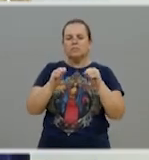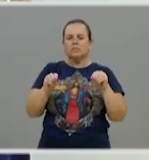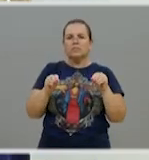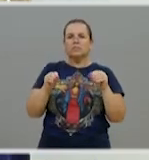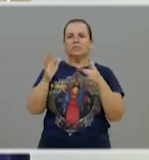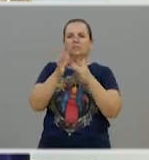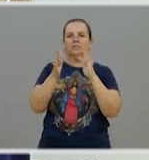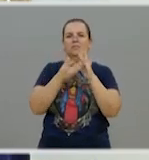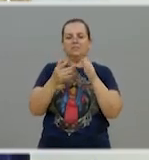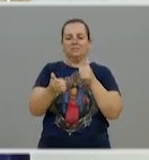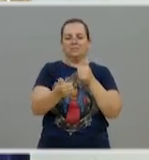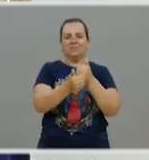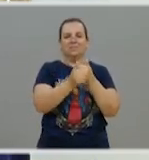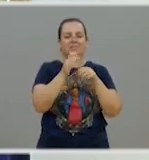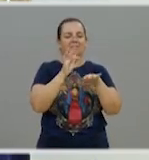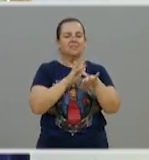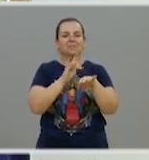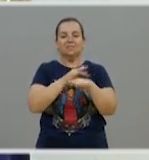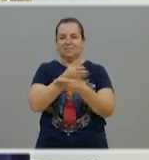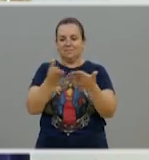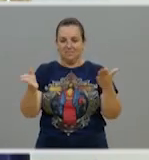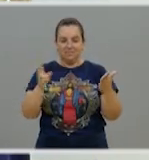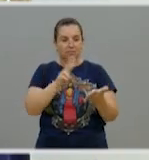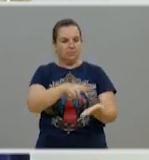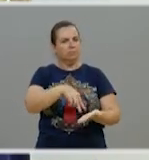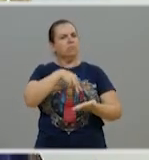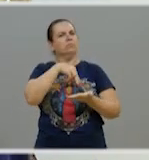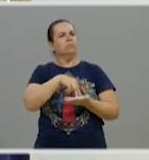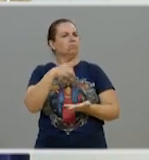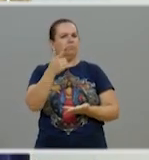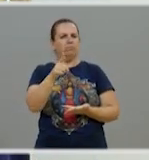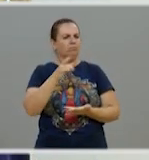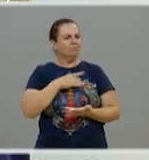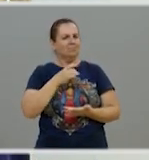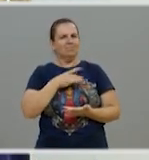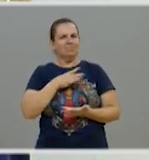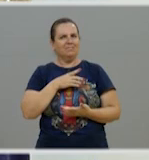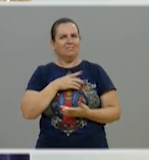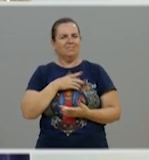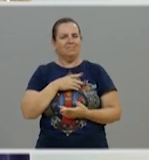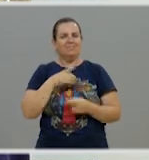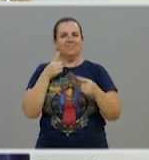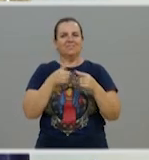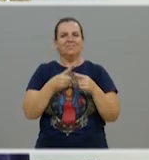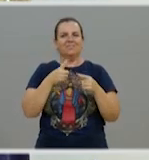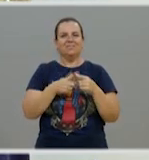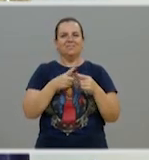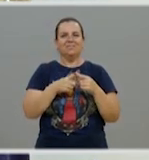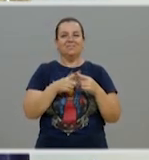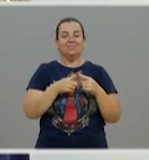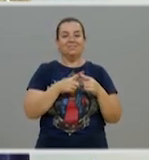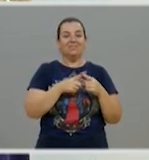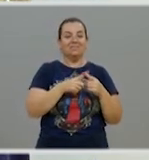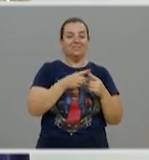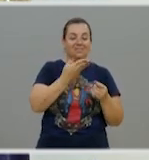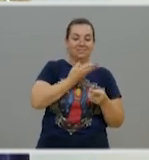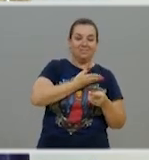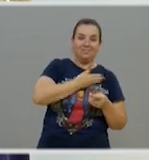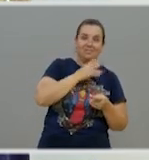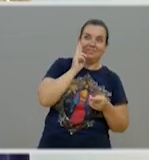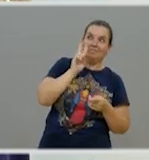se aproximou, tocou neles e disse: Levantai-vos, não tenhais medo. Os discípulos ergueram os